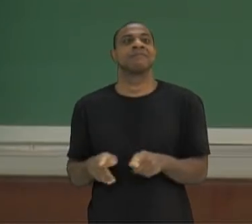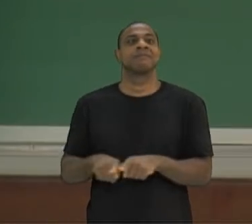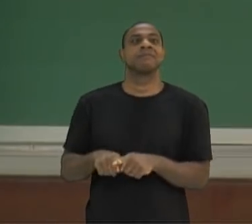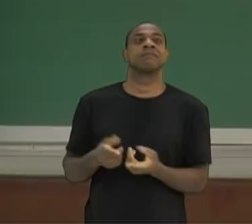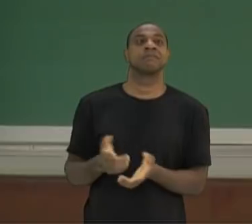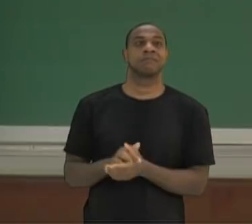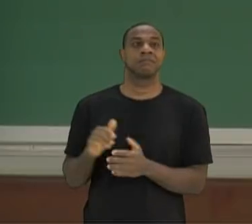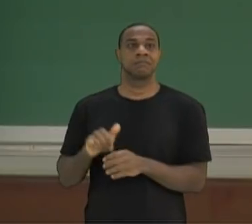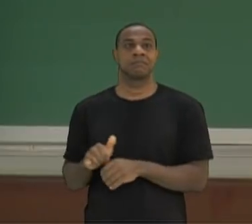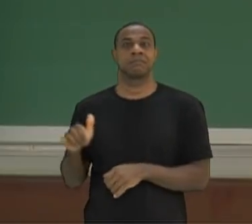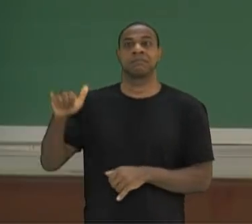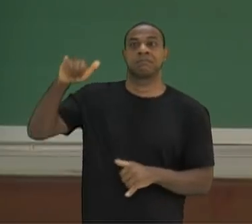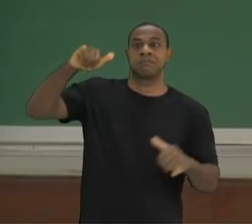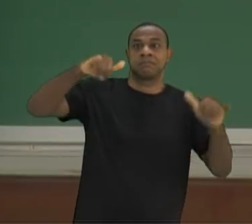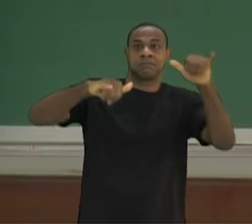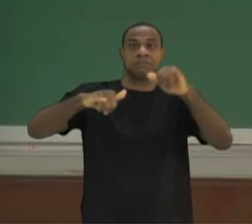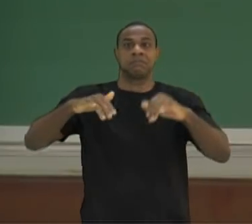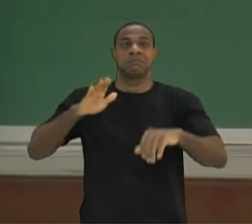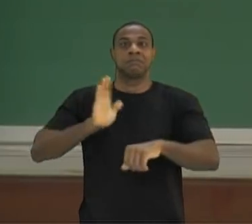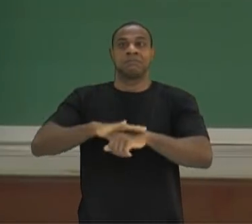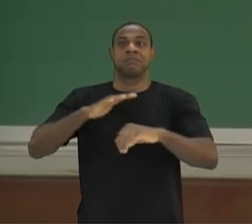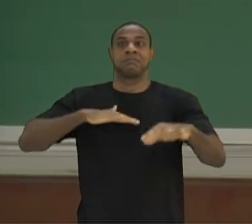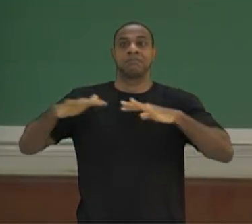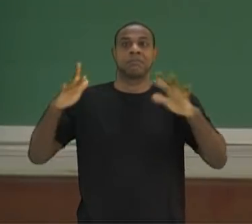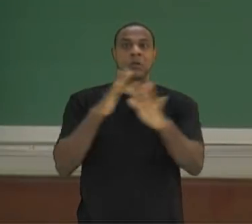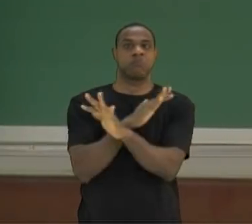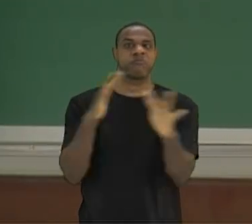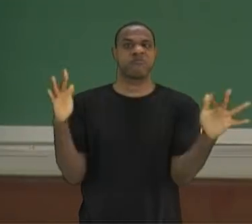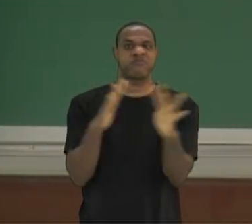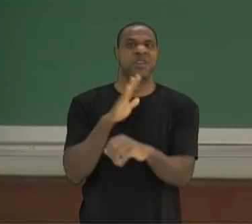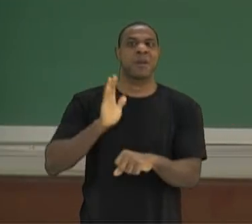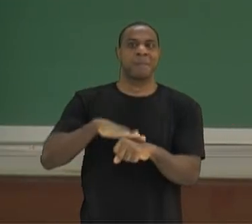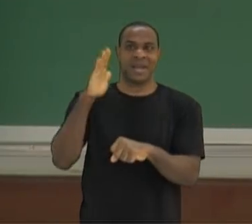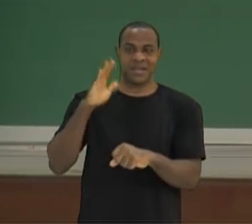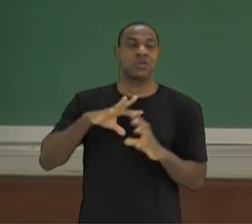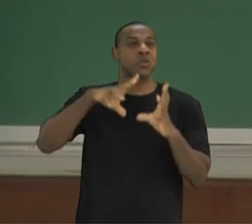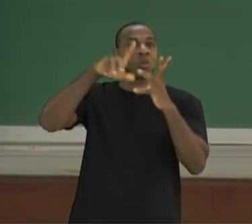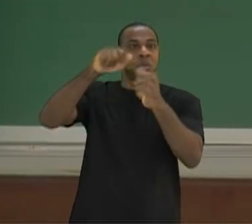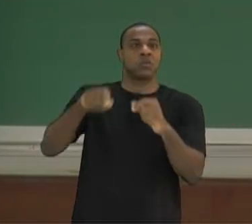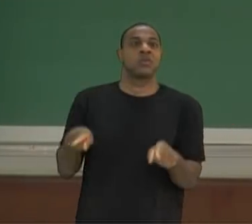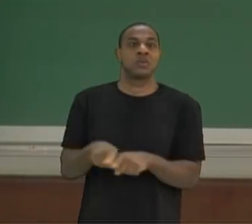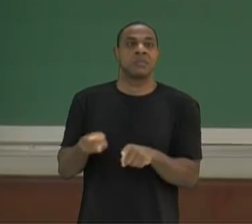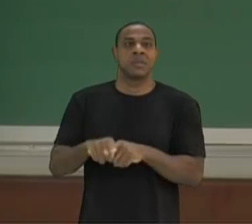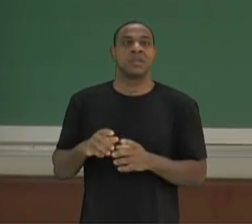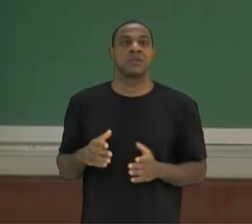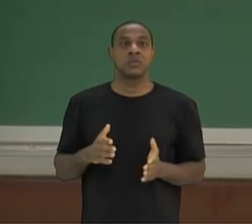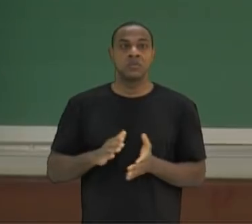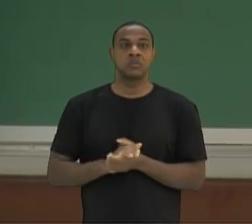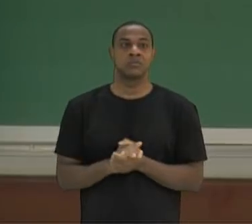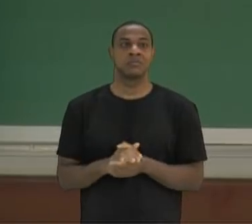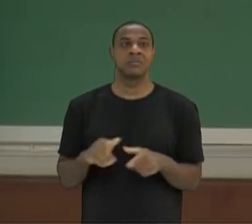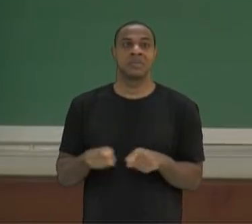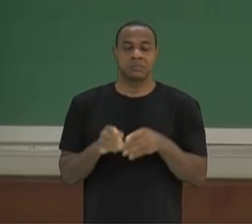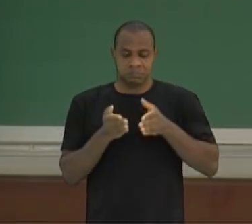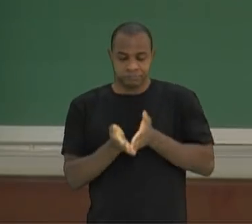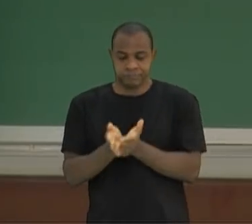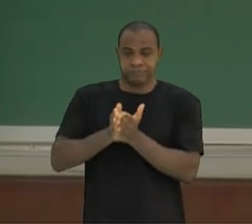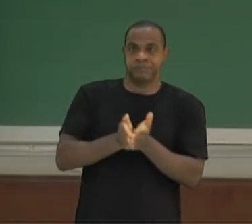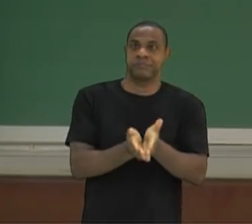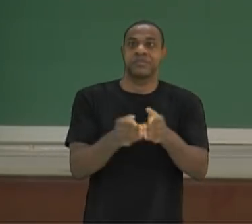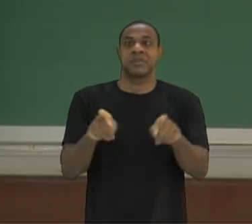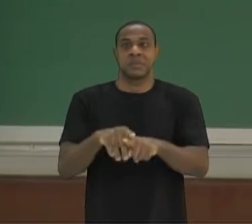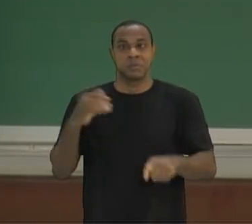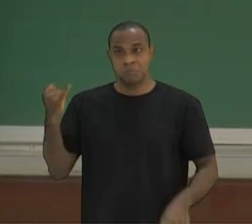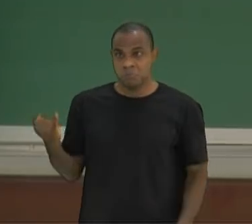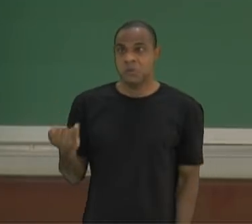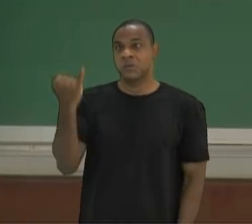mais movimentados do mundo e o transporte marítimo é importantíssimo, principalmente pela presença ali do Porto de